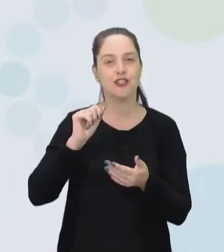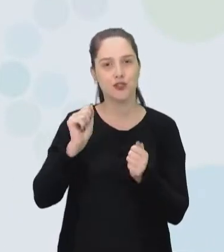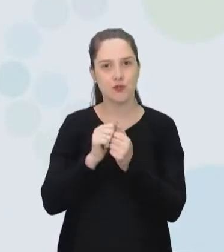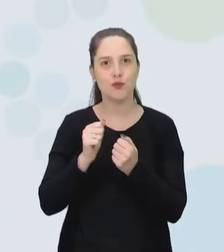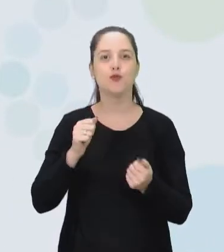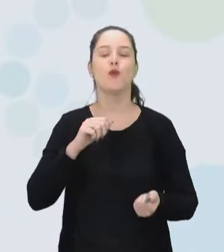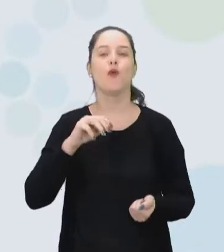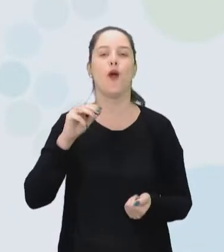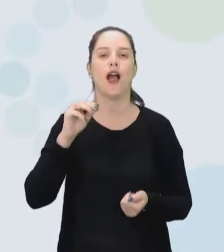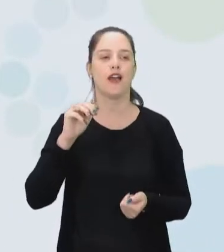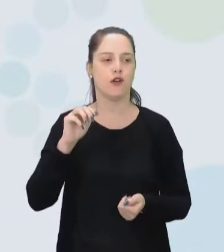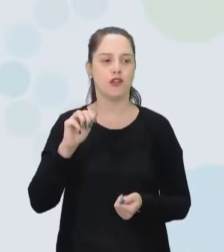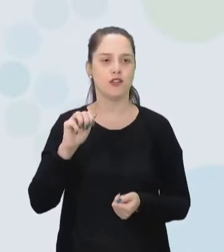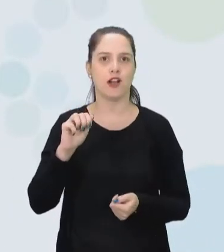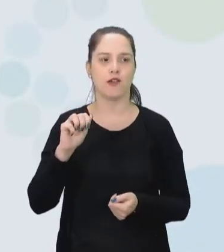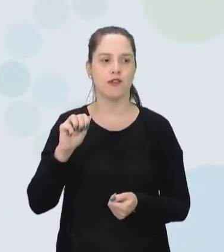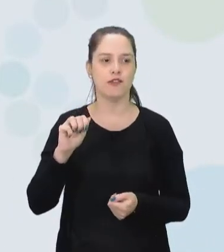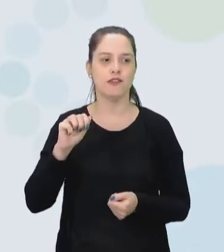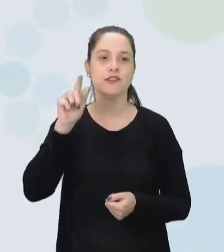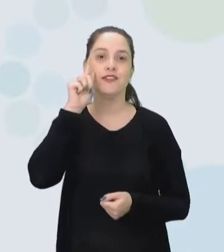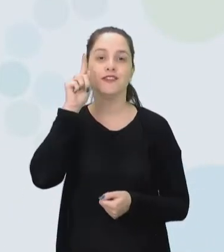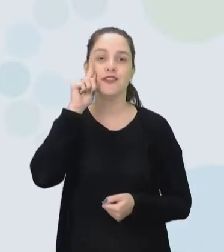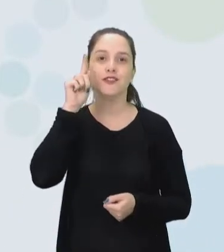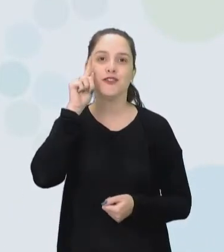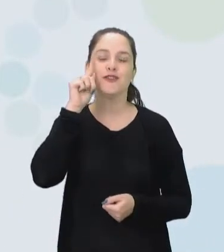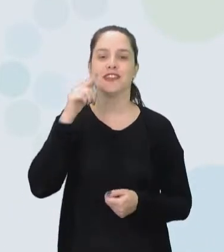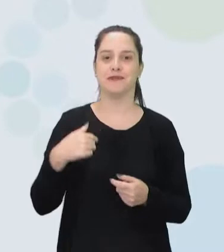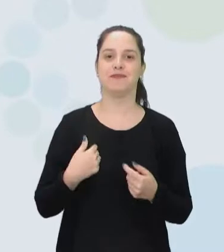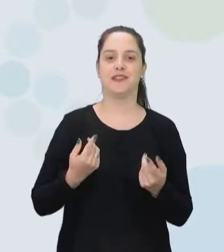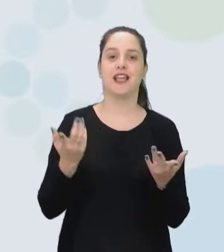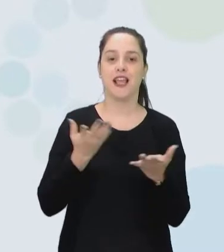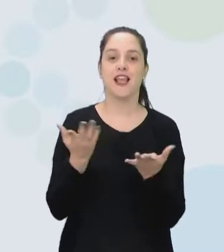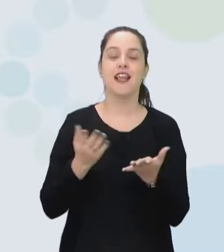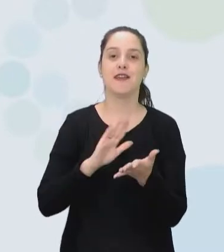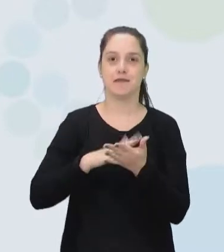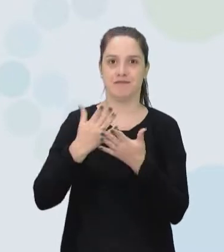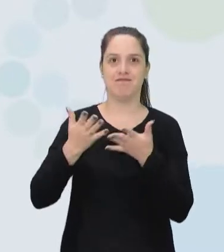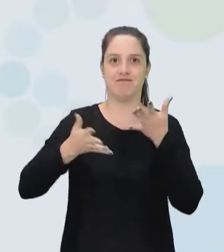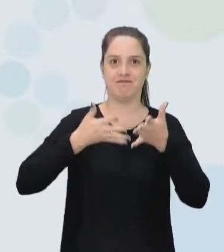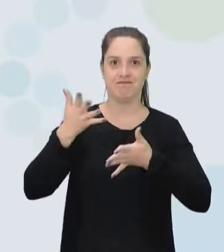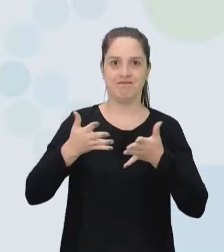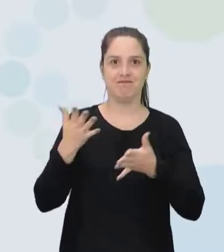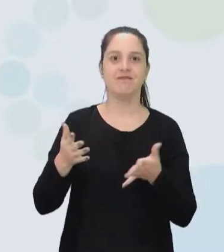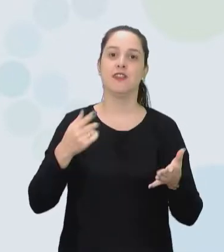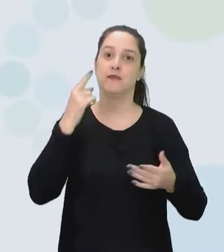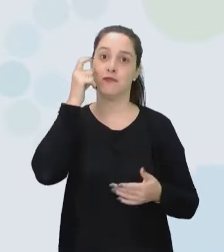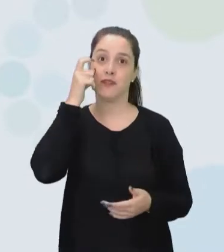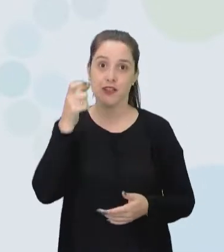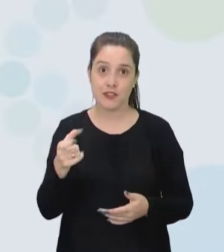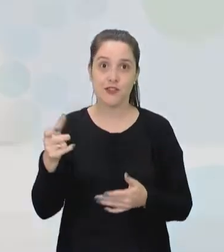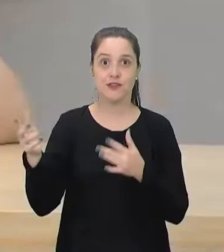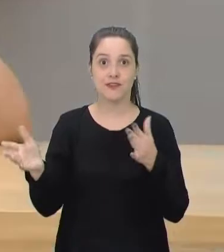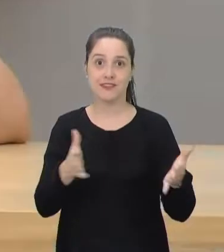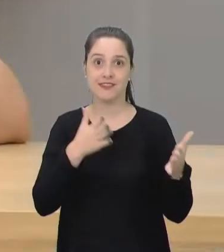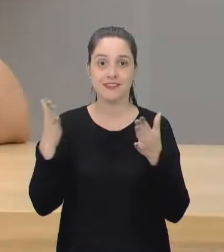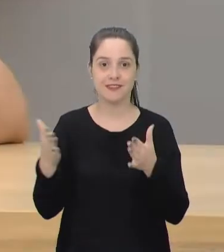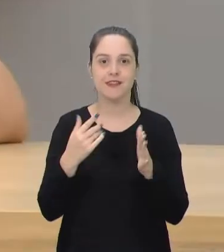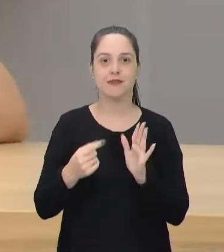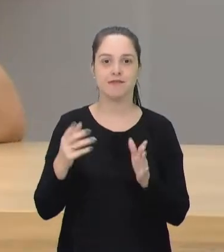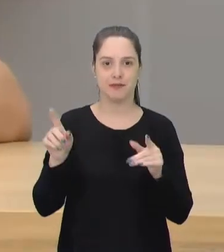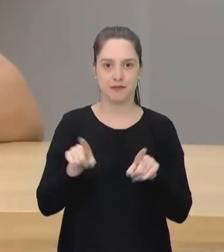Libras, e umas boas-vindas aí para eles e para todo mundo que está nos assistindo, o pessoal da produção